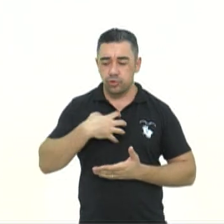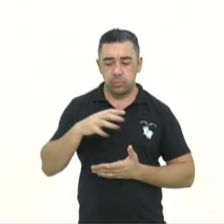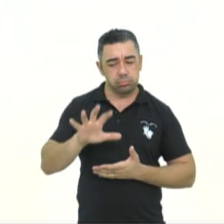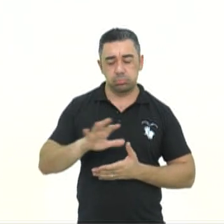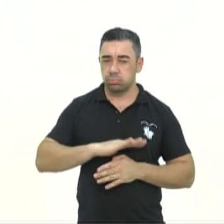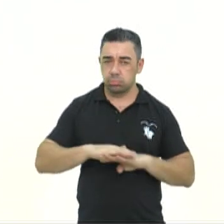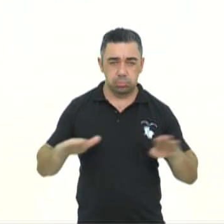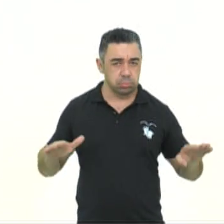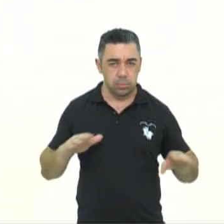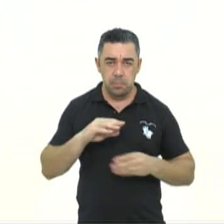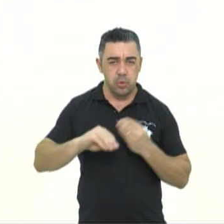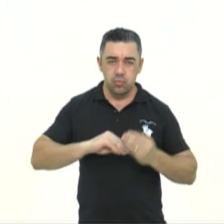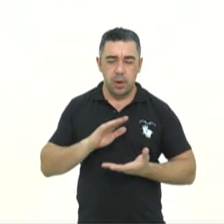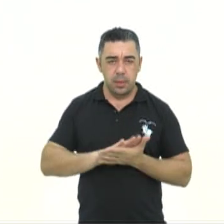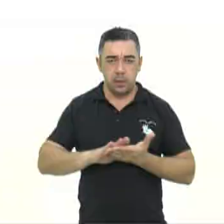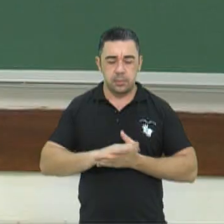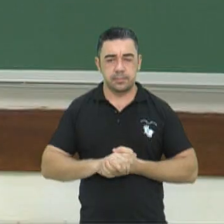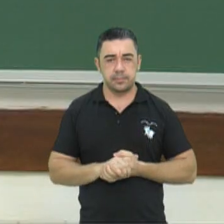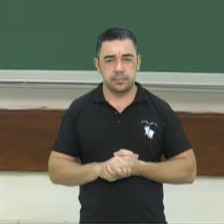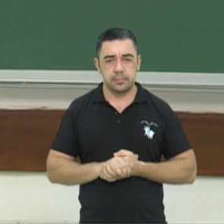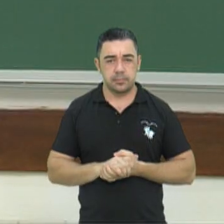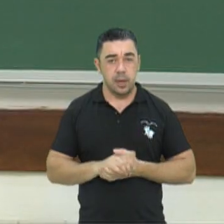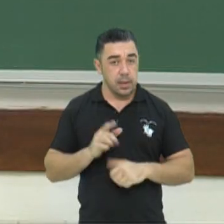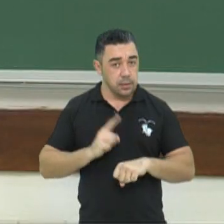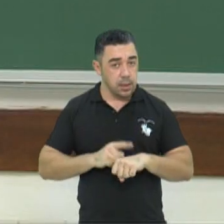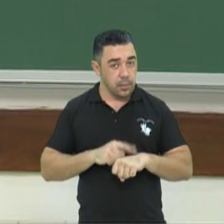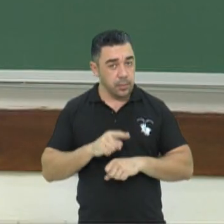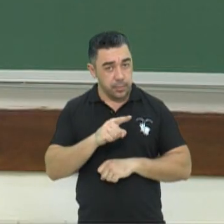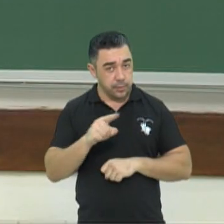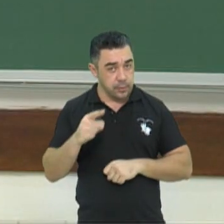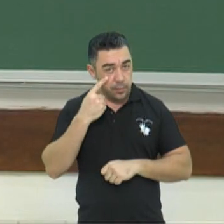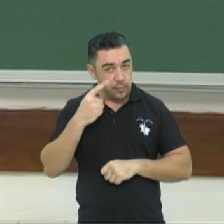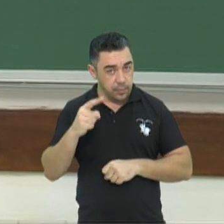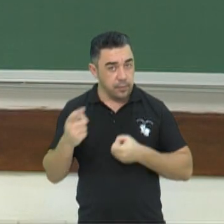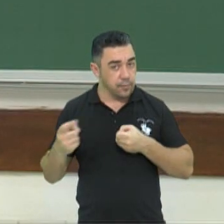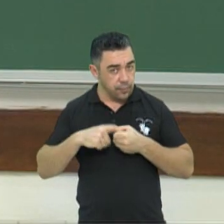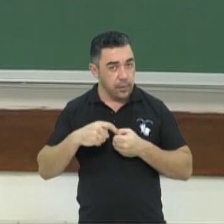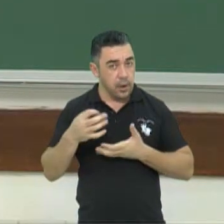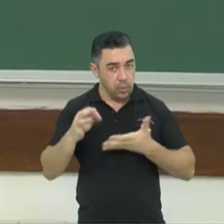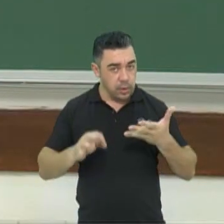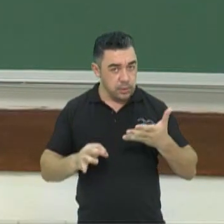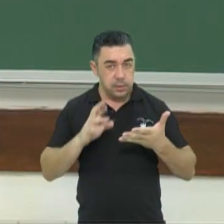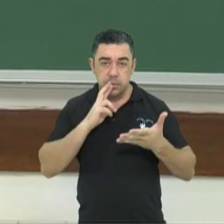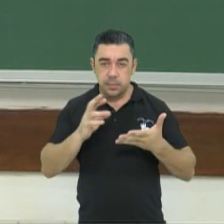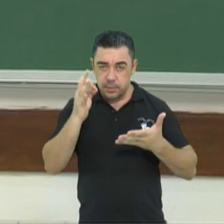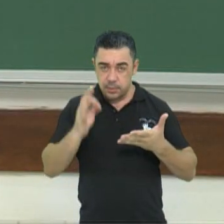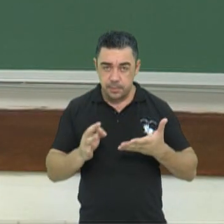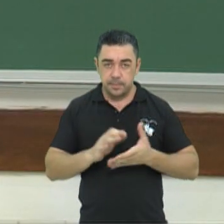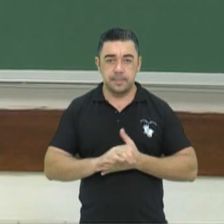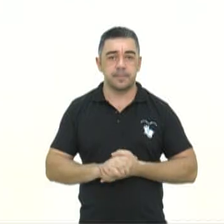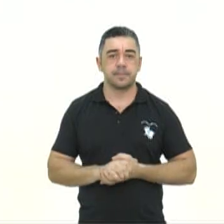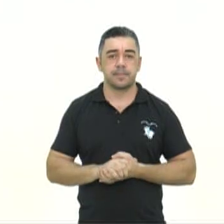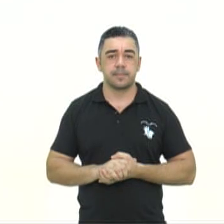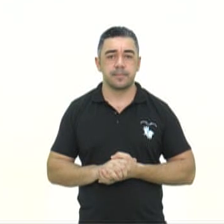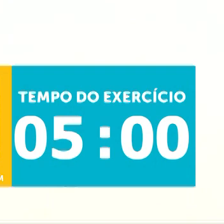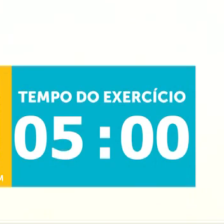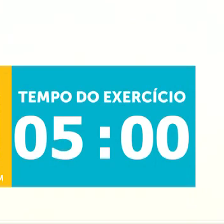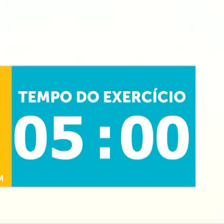está, sem transformações. Então, vamos deixar um tempinho e daqui a pouco nós voltamos com a alternativa correta.